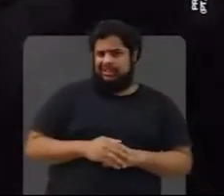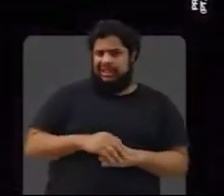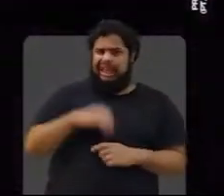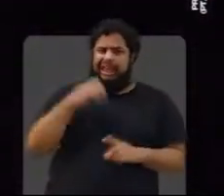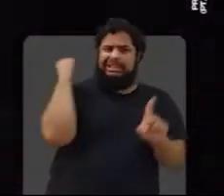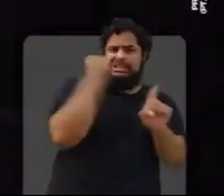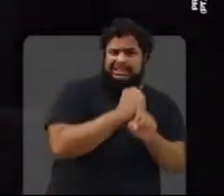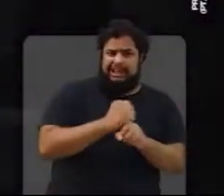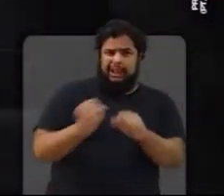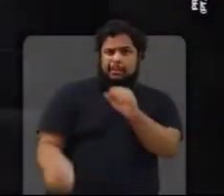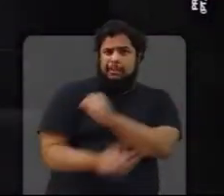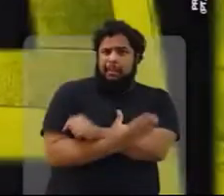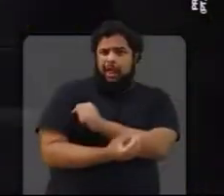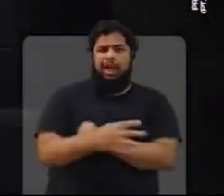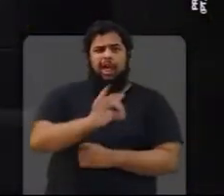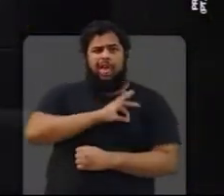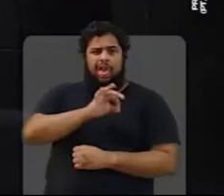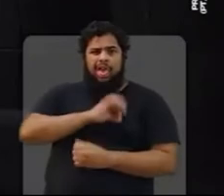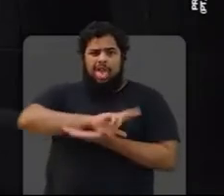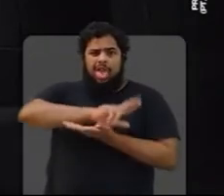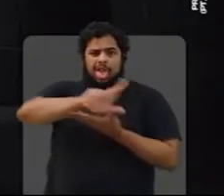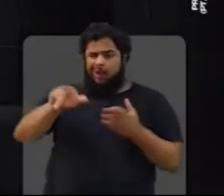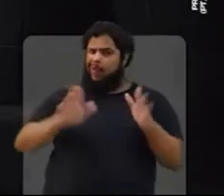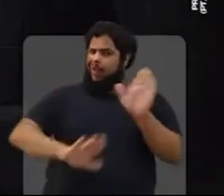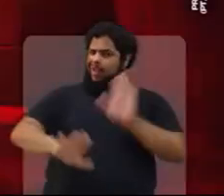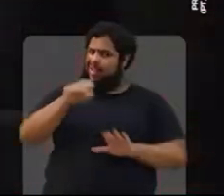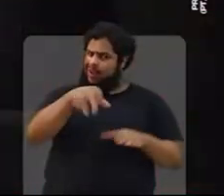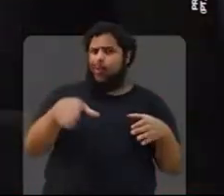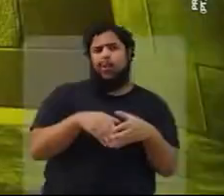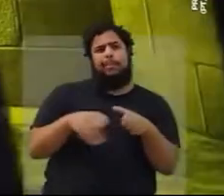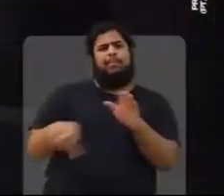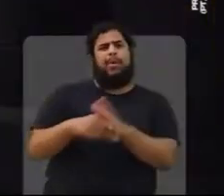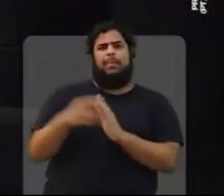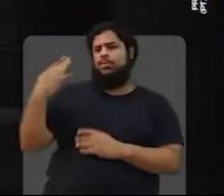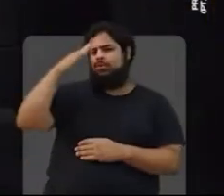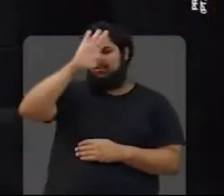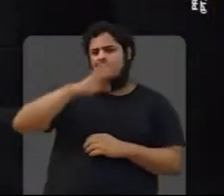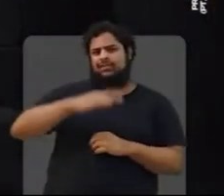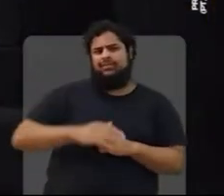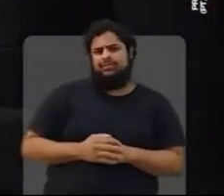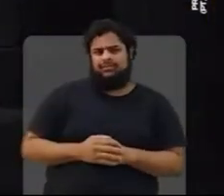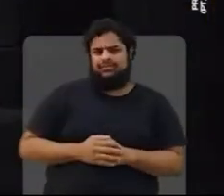criança. Assassinos, milicianos, criminosos. Cuidado, esse é o time Bolsonaro.